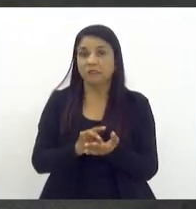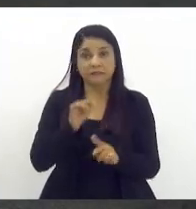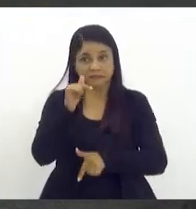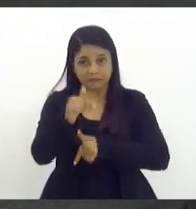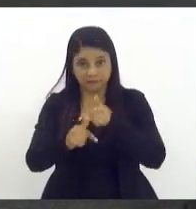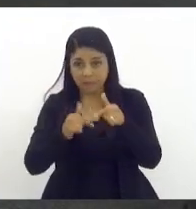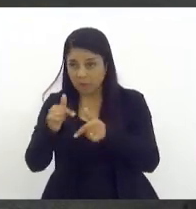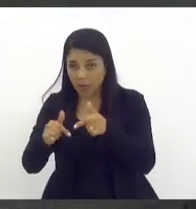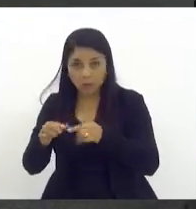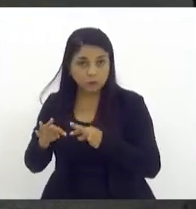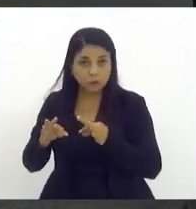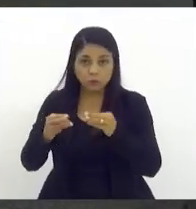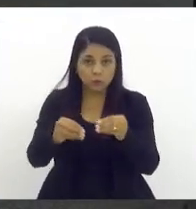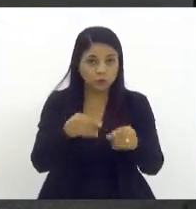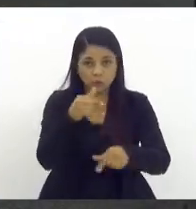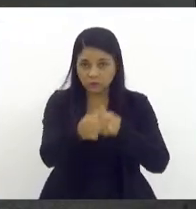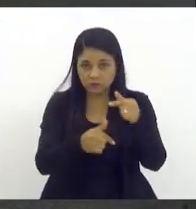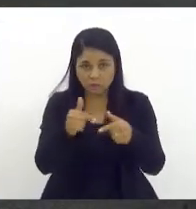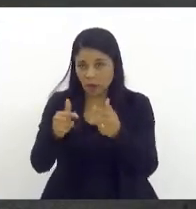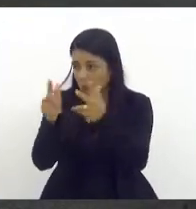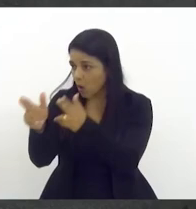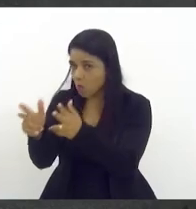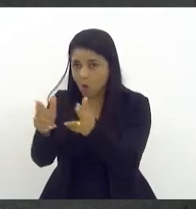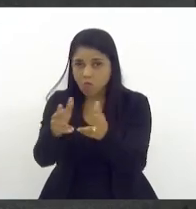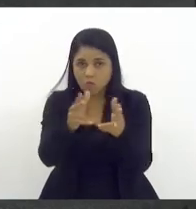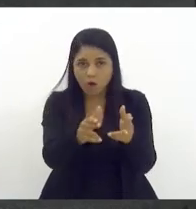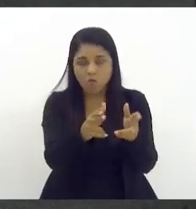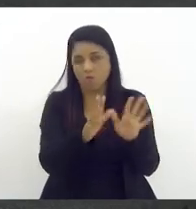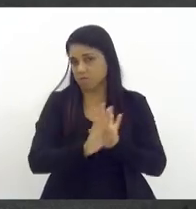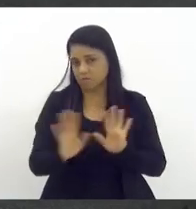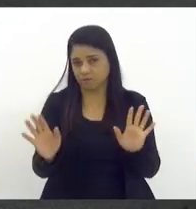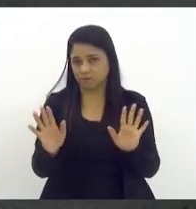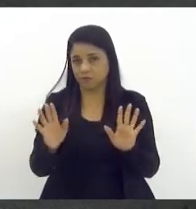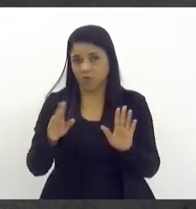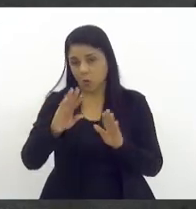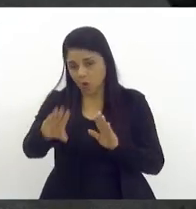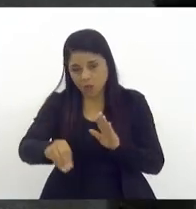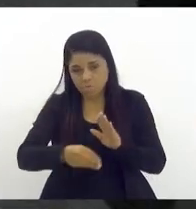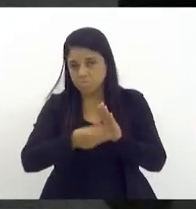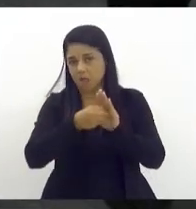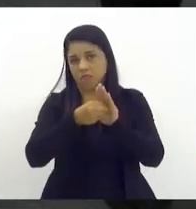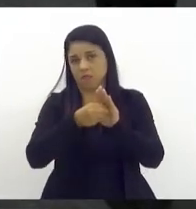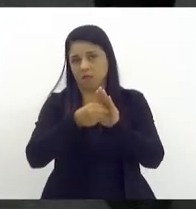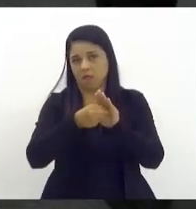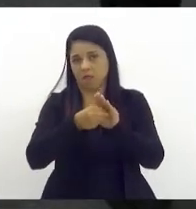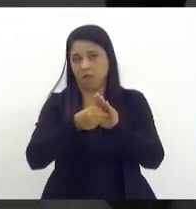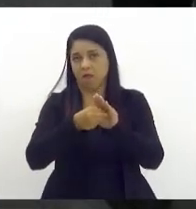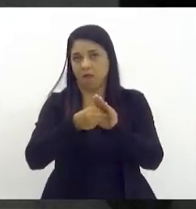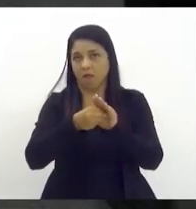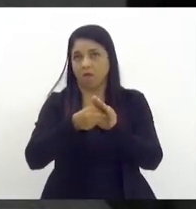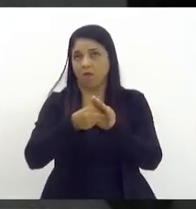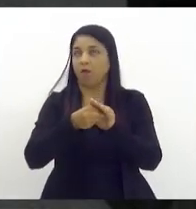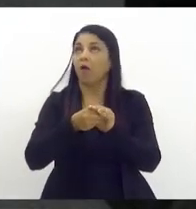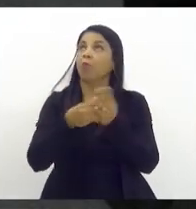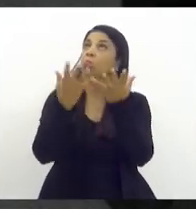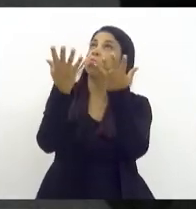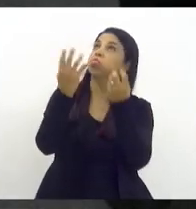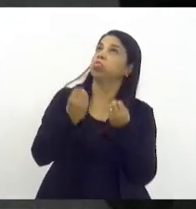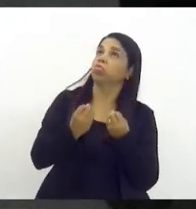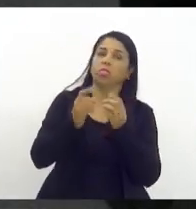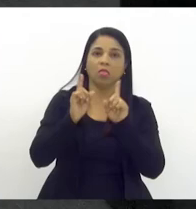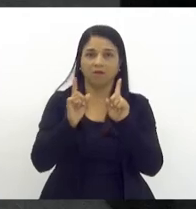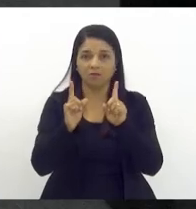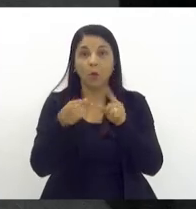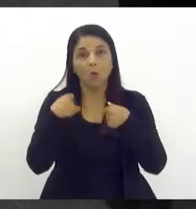trabalho, todos trabalham. Eu não faço emenda caída do céu. Eu tenho que estudar o projeto para fazer